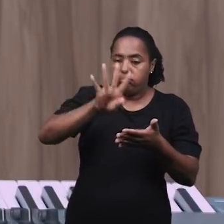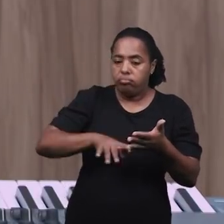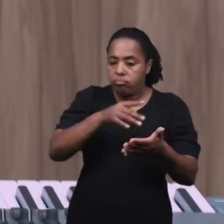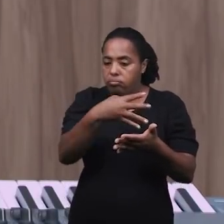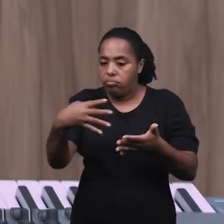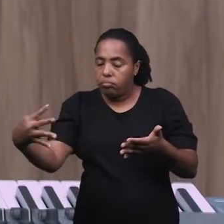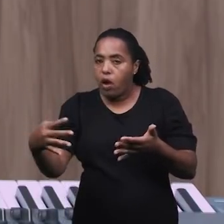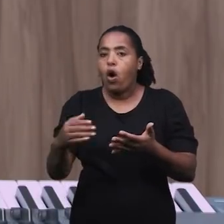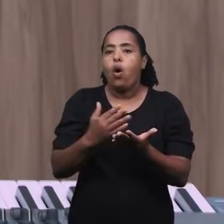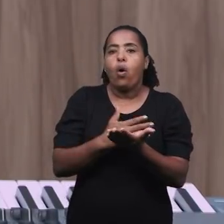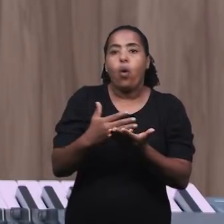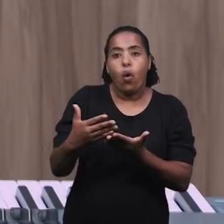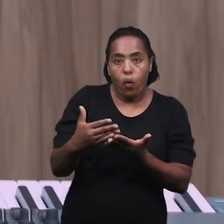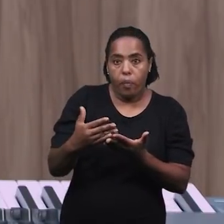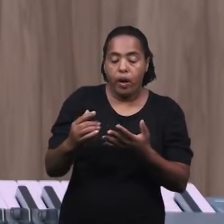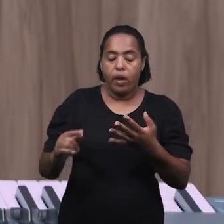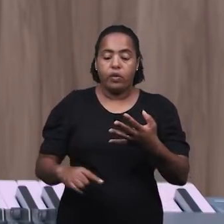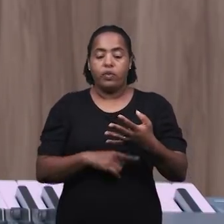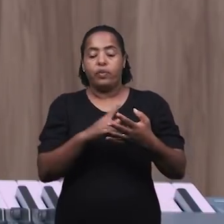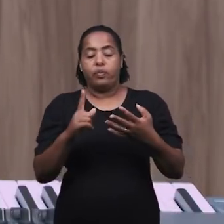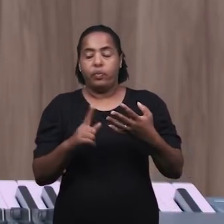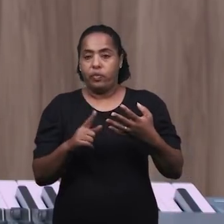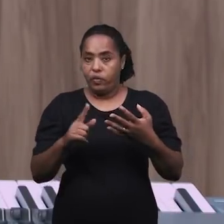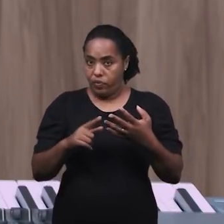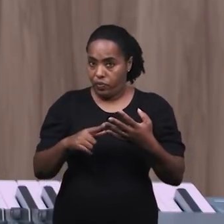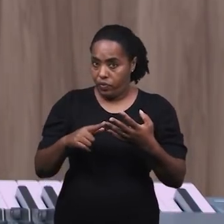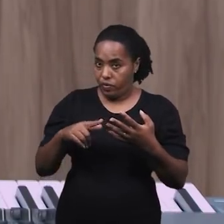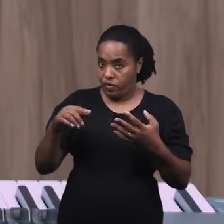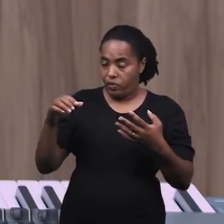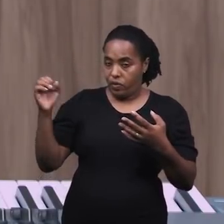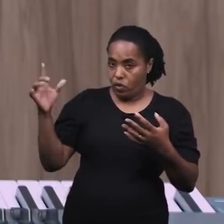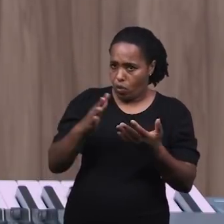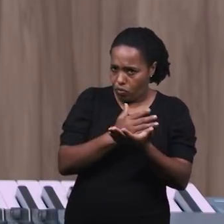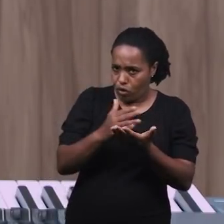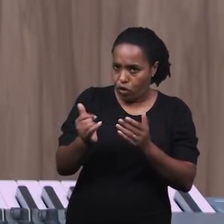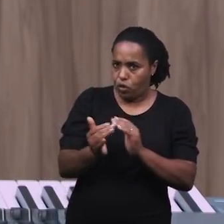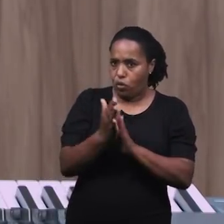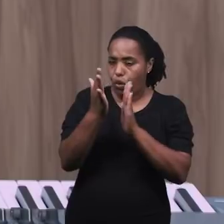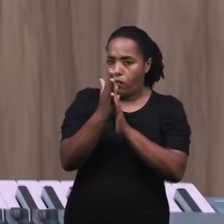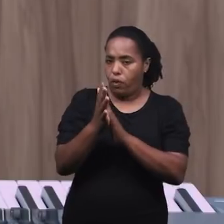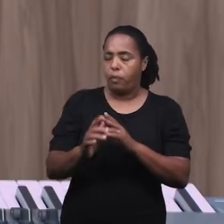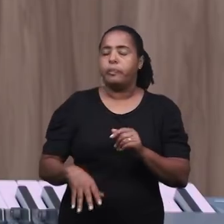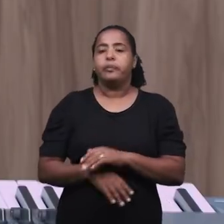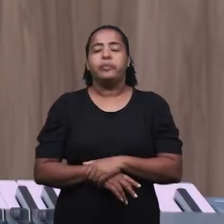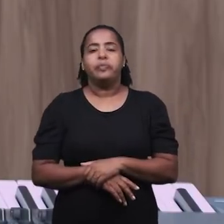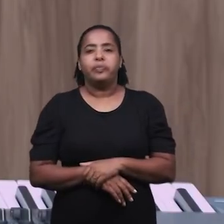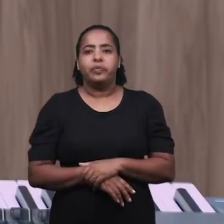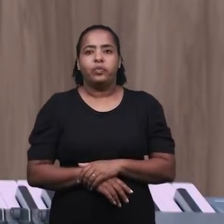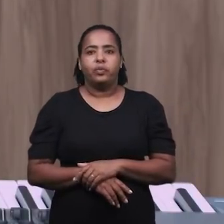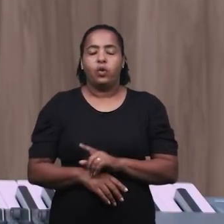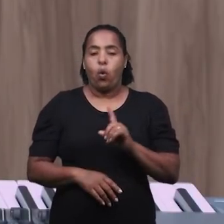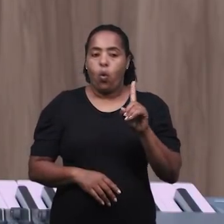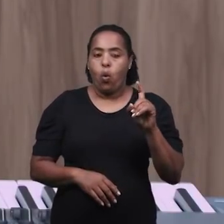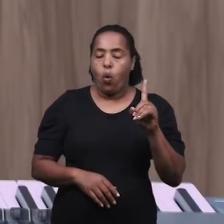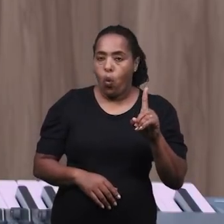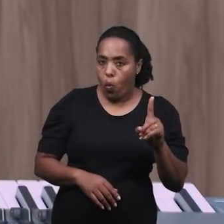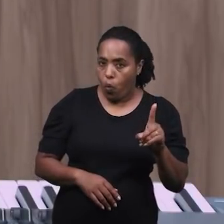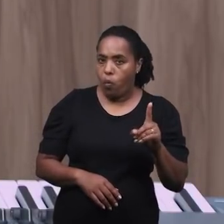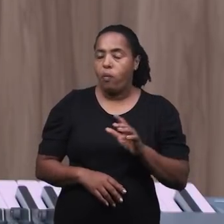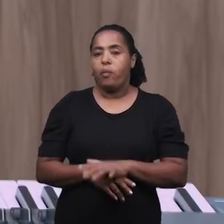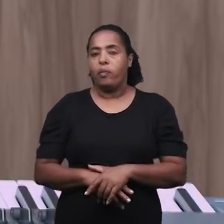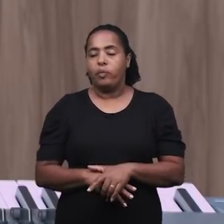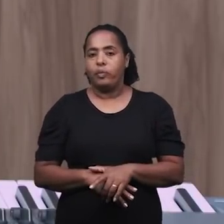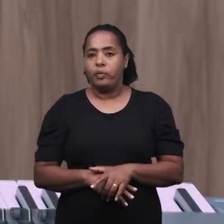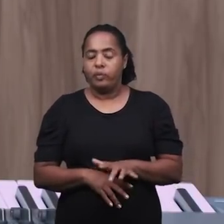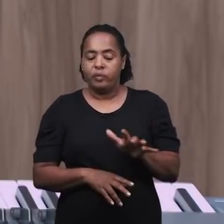começa com o nosso dedo 3 no Sol. Não, opa, lá no início do louvor. Começa com o dedo 1 aqui no Ré e o dedo